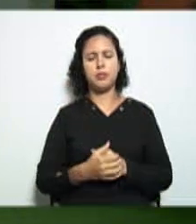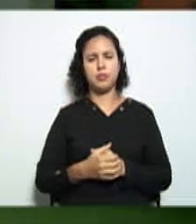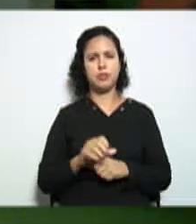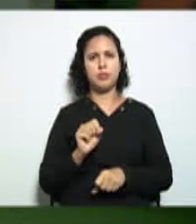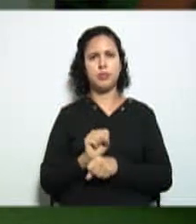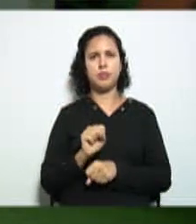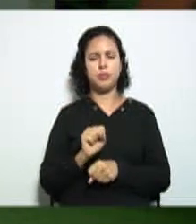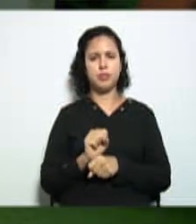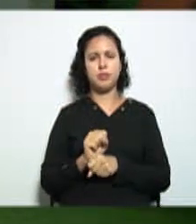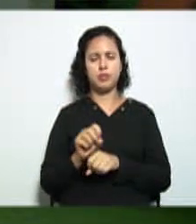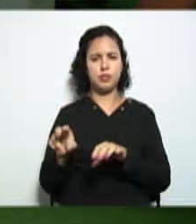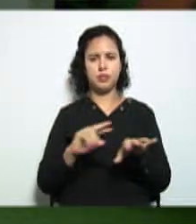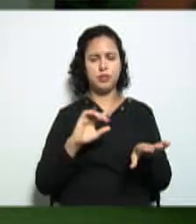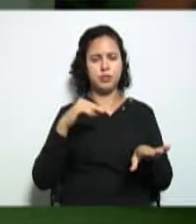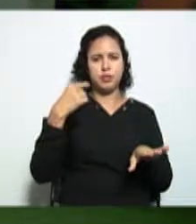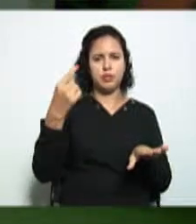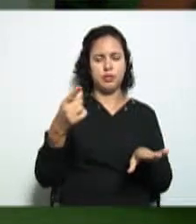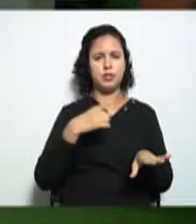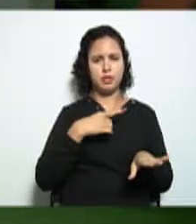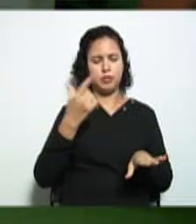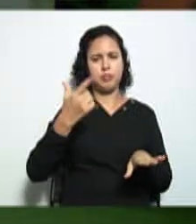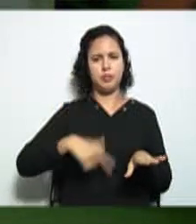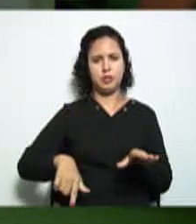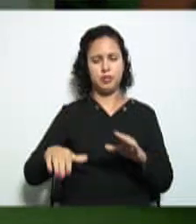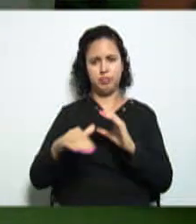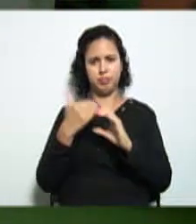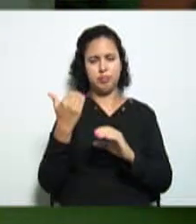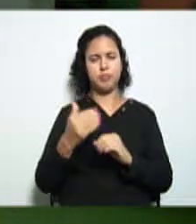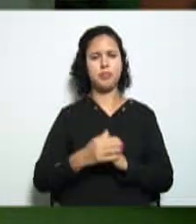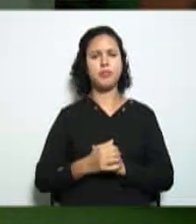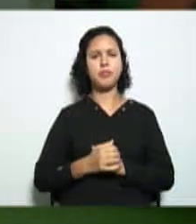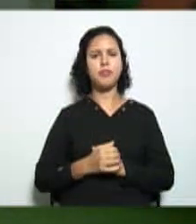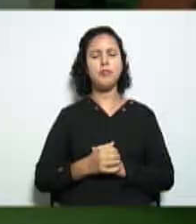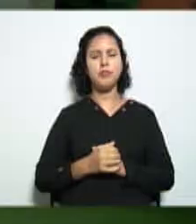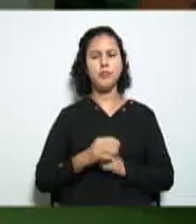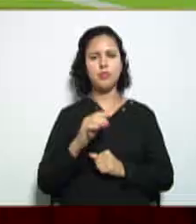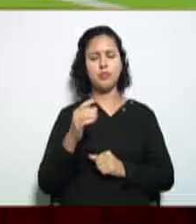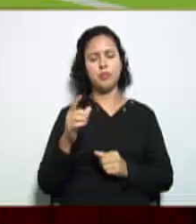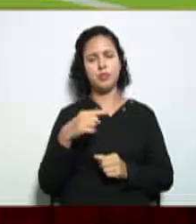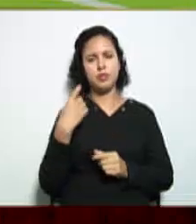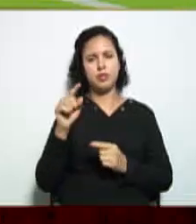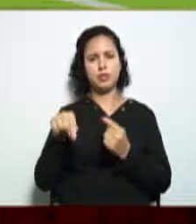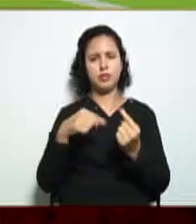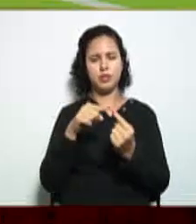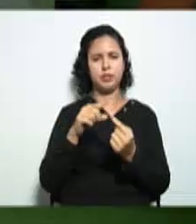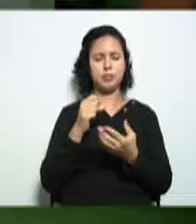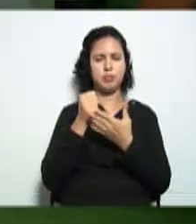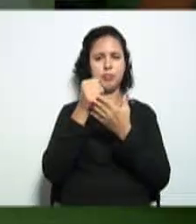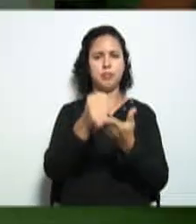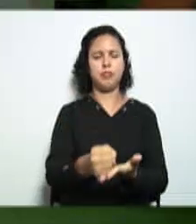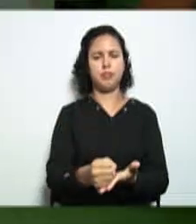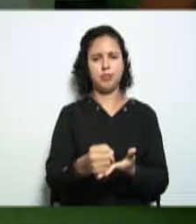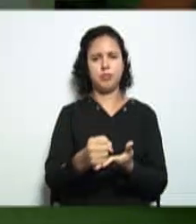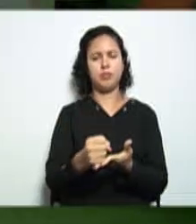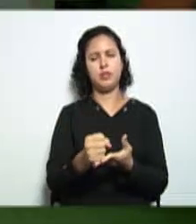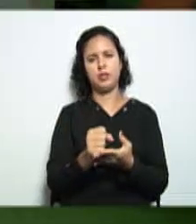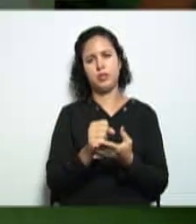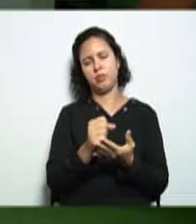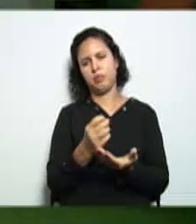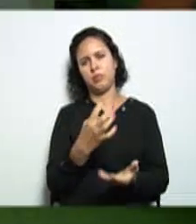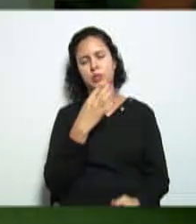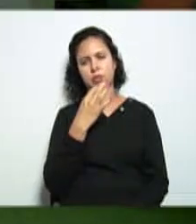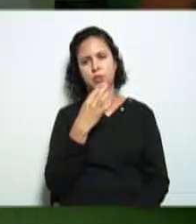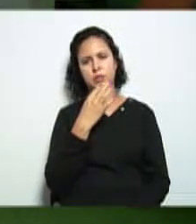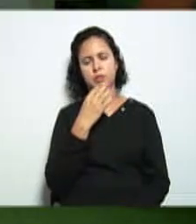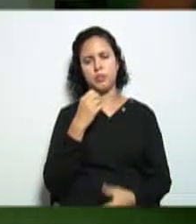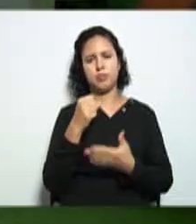espera que no próximo encontro a gente tenha mais participação. O nosso objetivo é esse, é levar, né, a construção do conhecimento